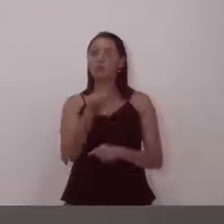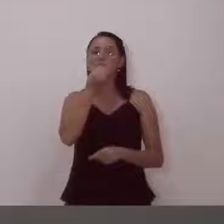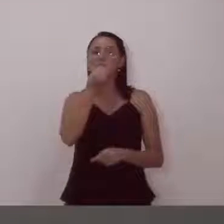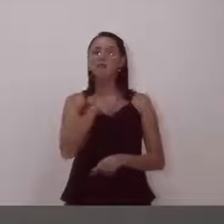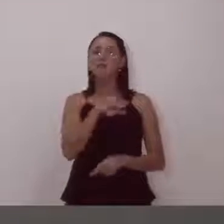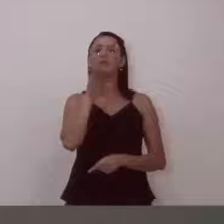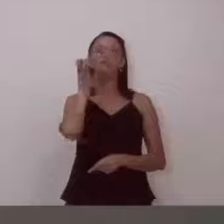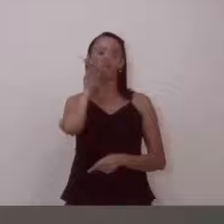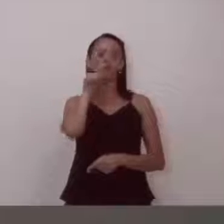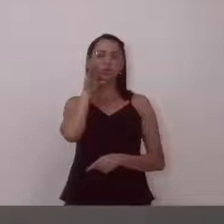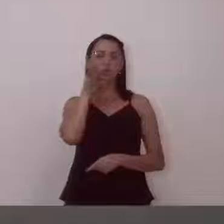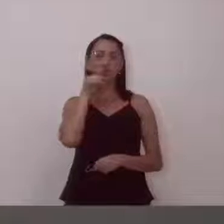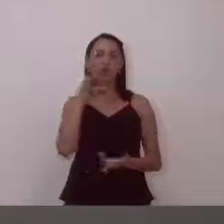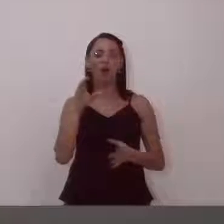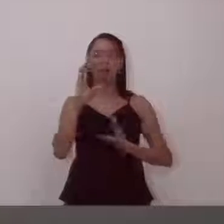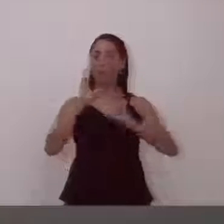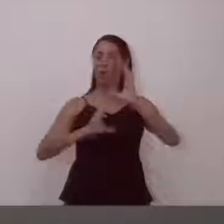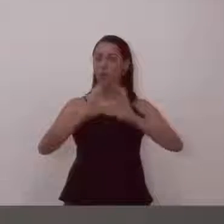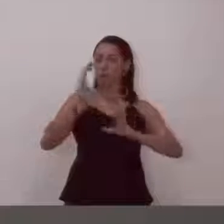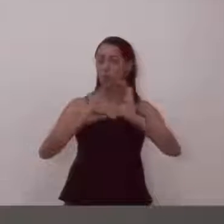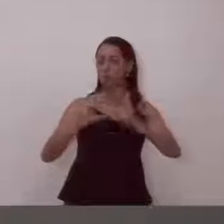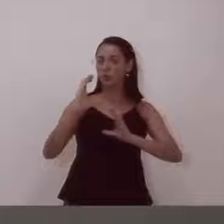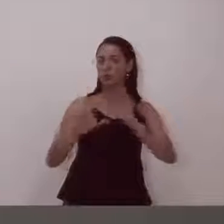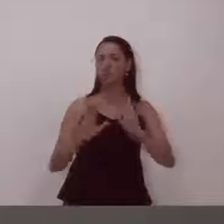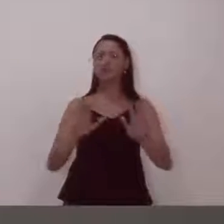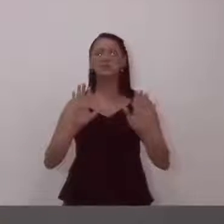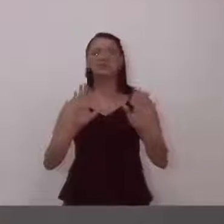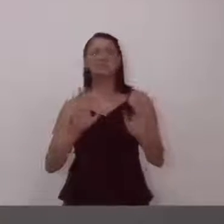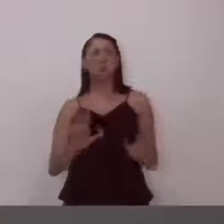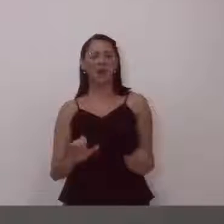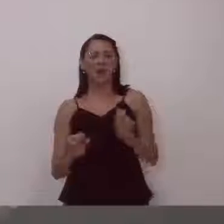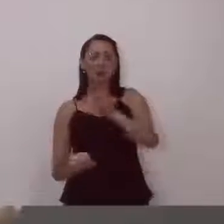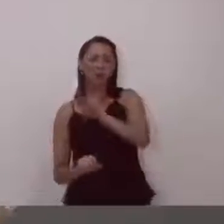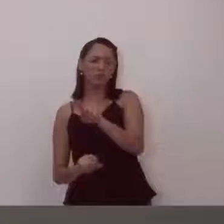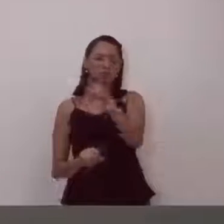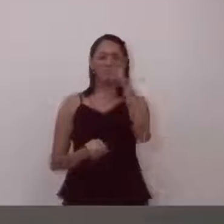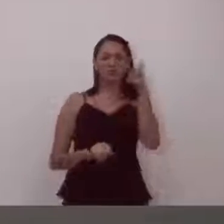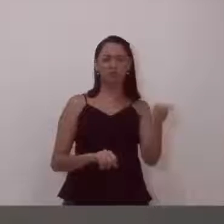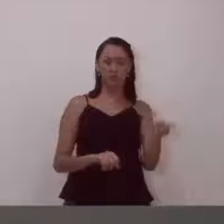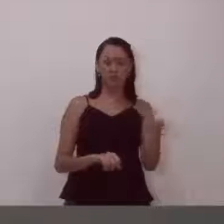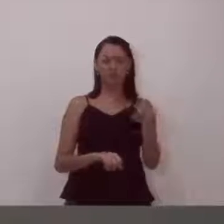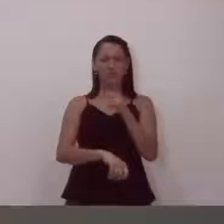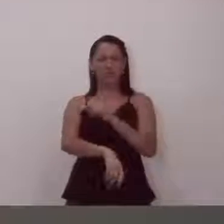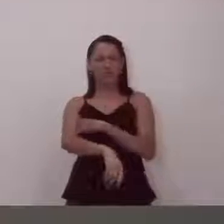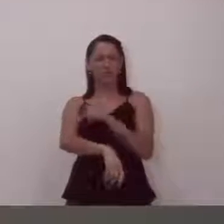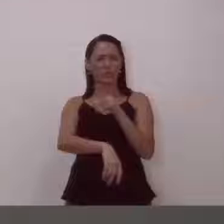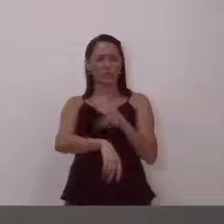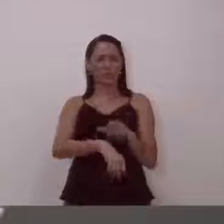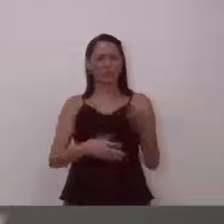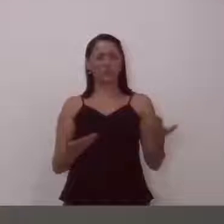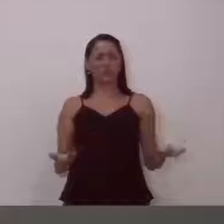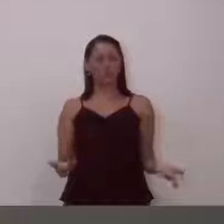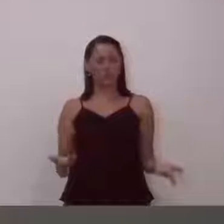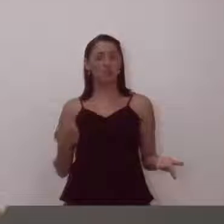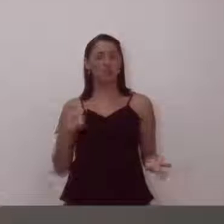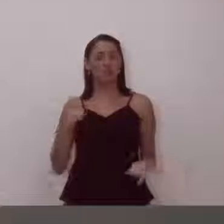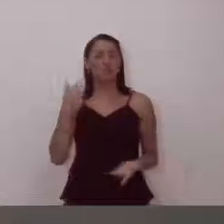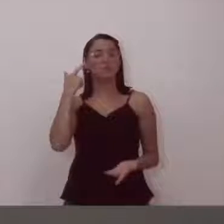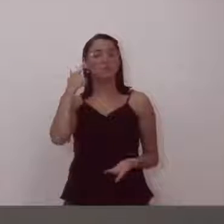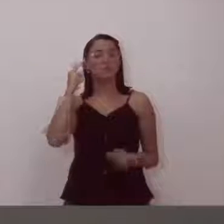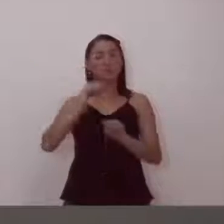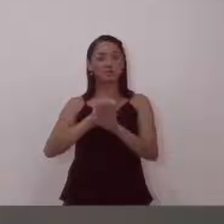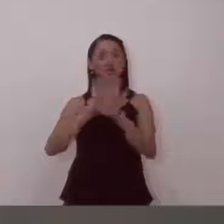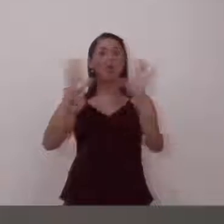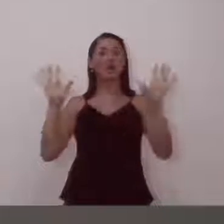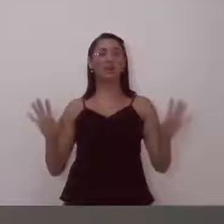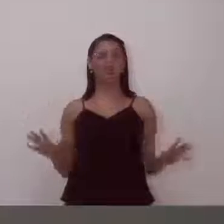os auxiliares concursados, mas com a possibilidade de transformar-se em professores, eu acho que é uma alternativa que fica muito clara.